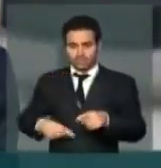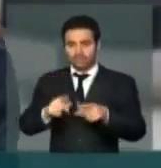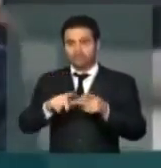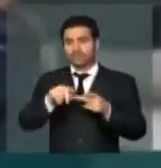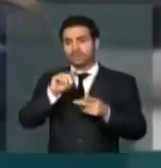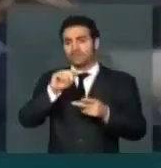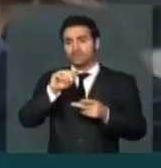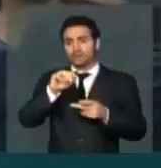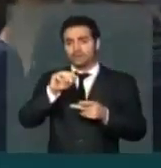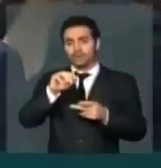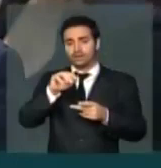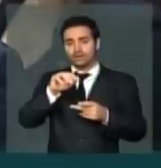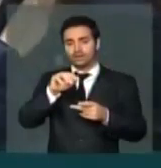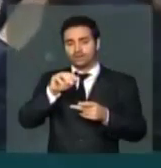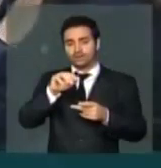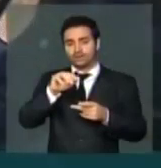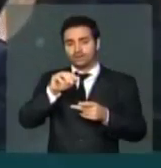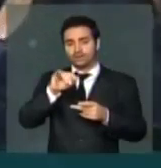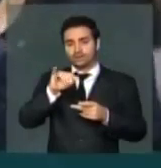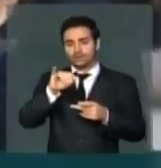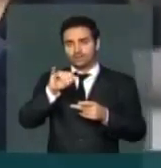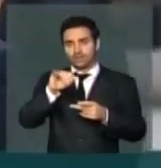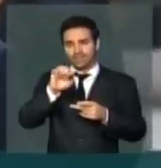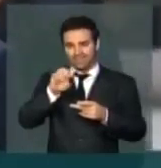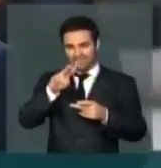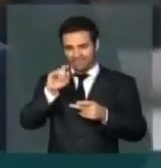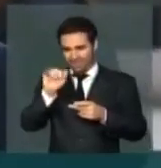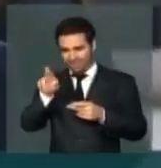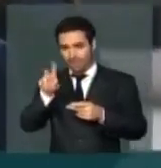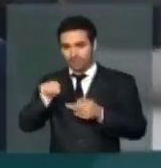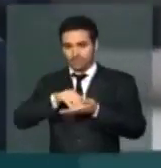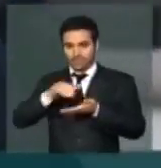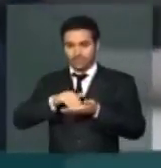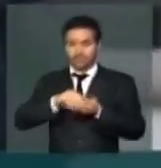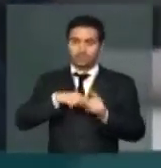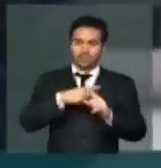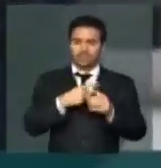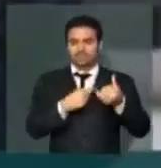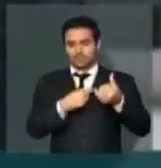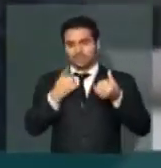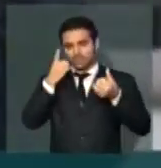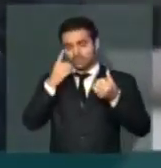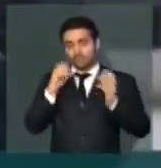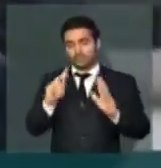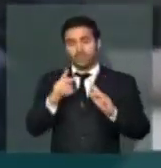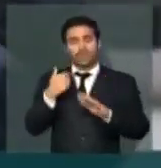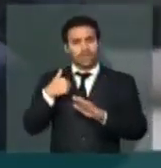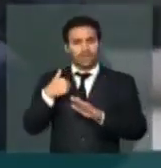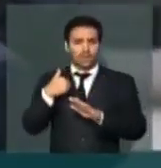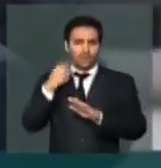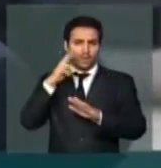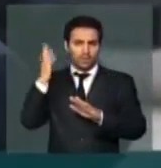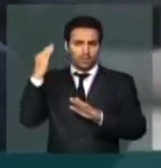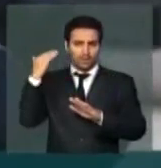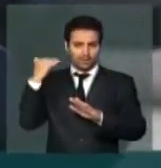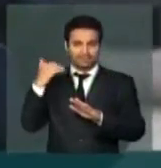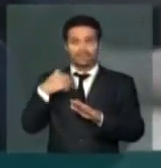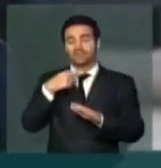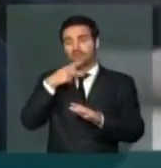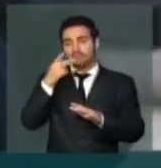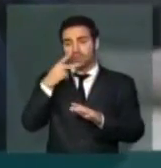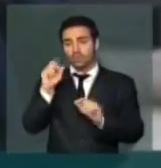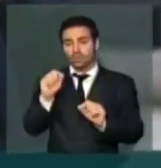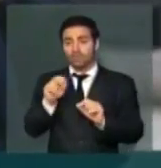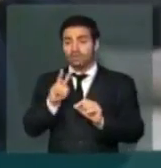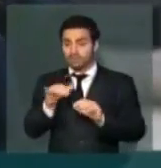deputado Ivair de Mello, o secretário. Tem também 6 parlamentares. Eu sou de um tempo que lá na colônia se dizia,